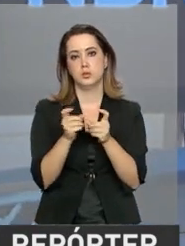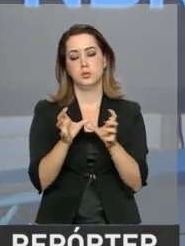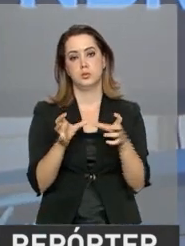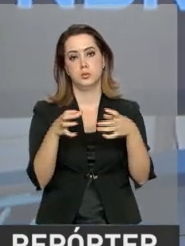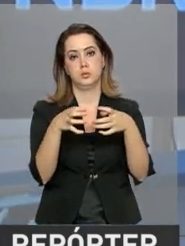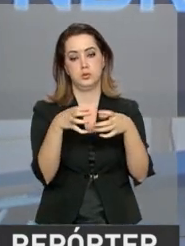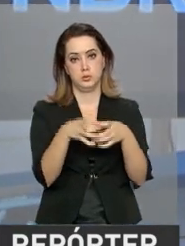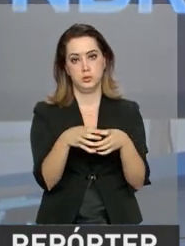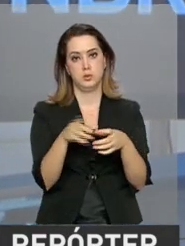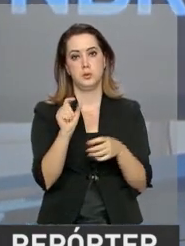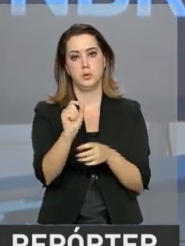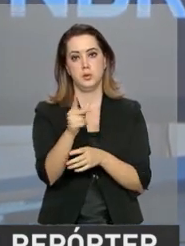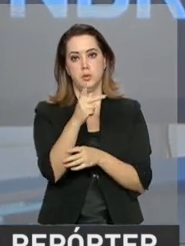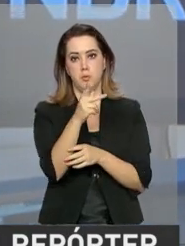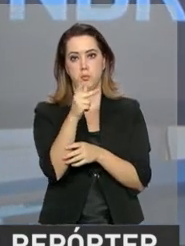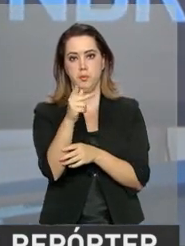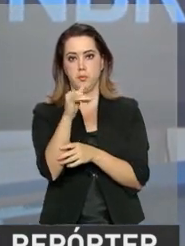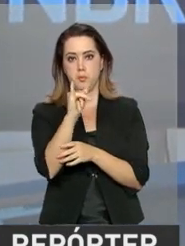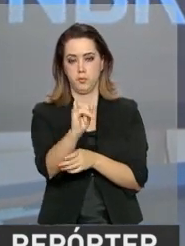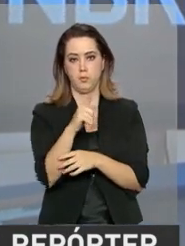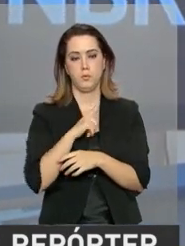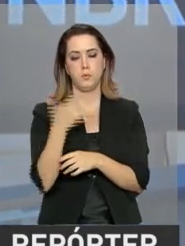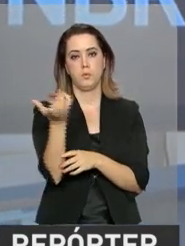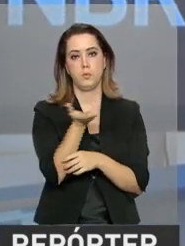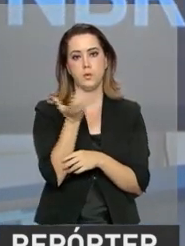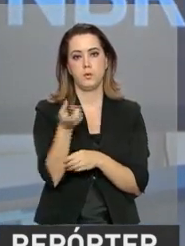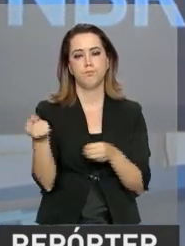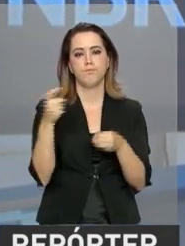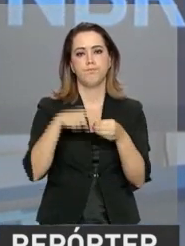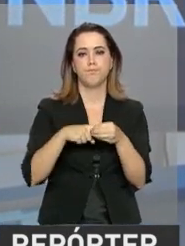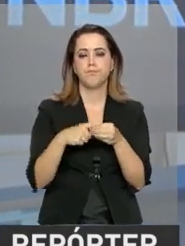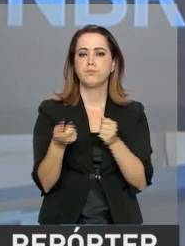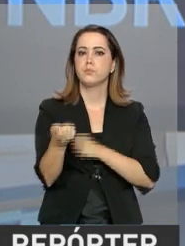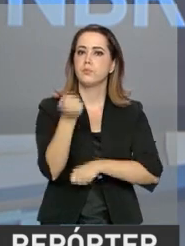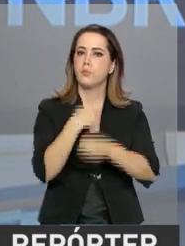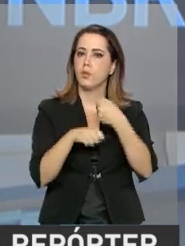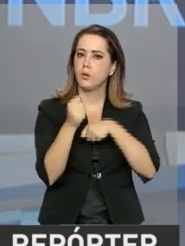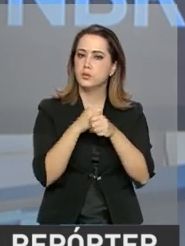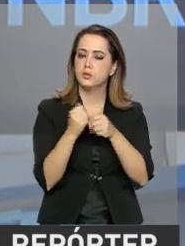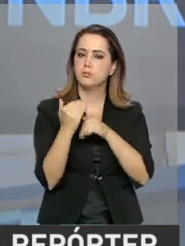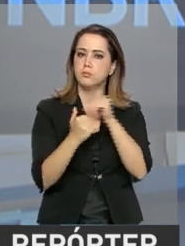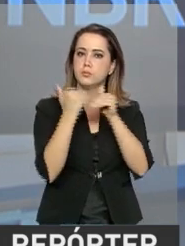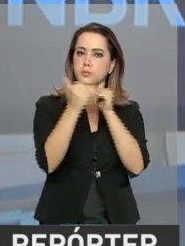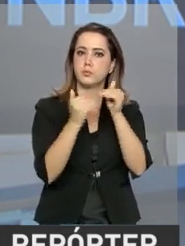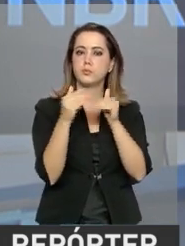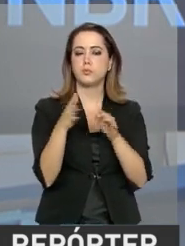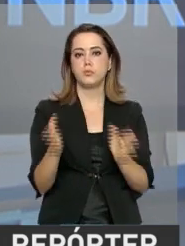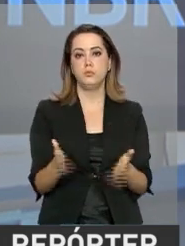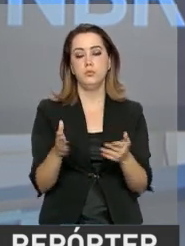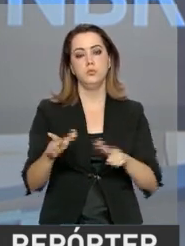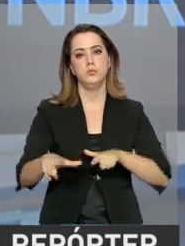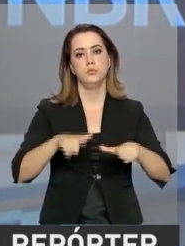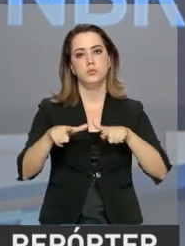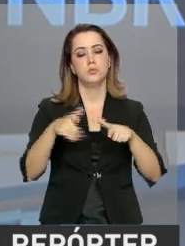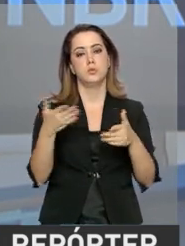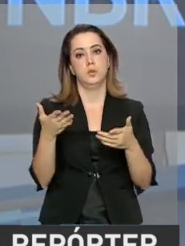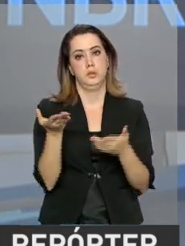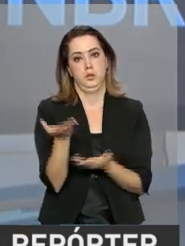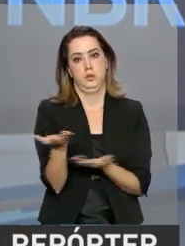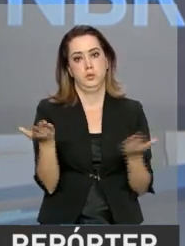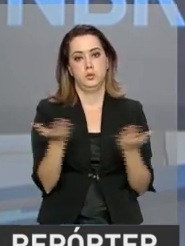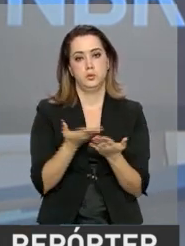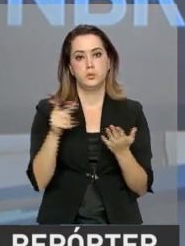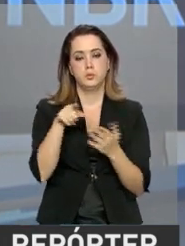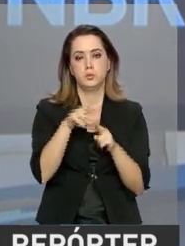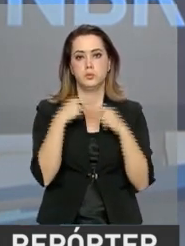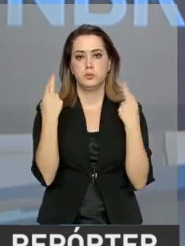PPI tem como objetivo retomar o crescimento do país e gerar Empregos hoje foi realizada em Brasília uma reunião para definir